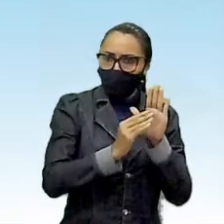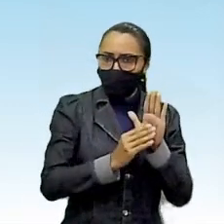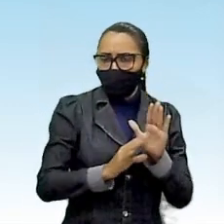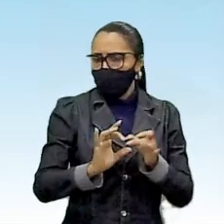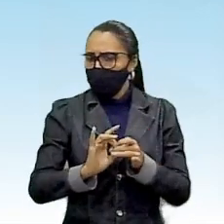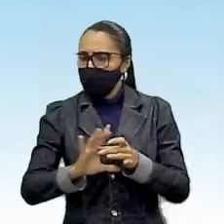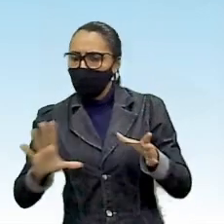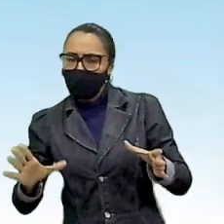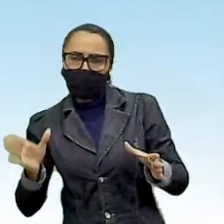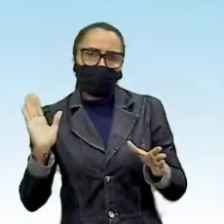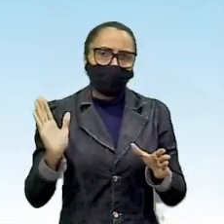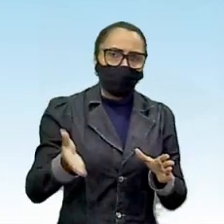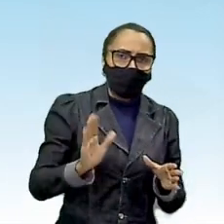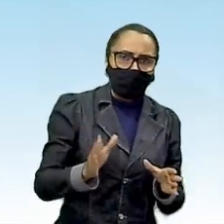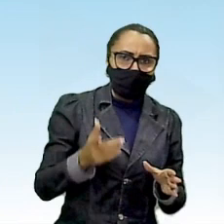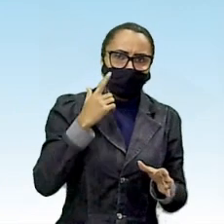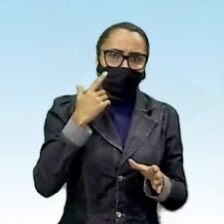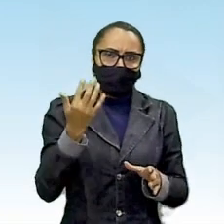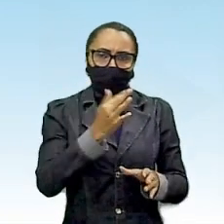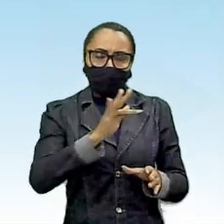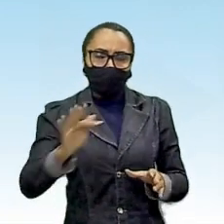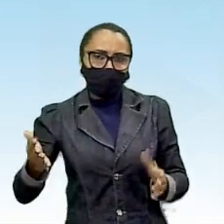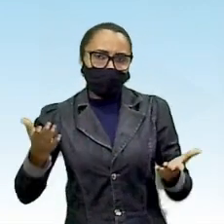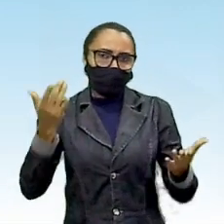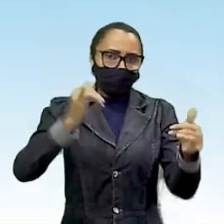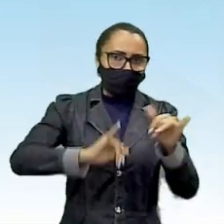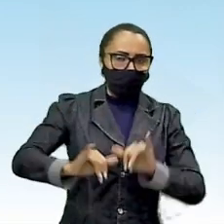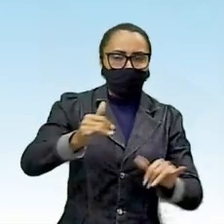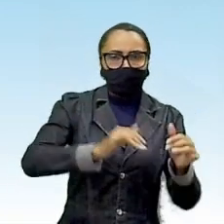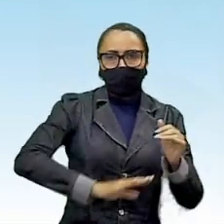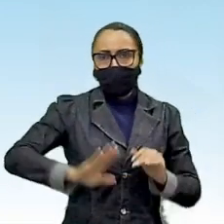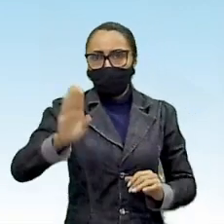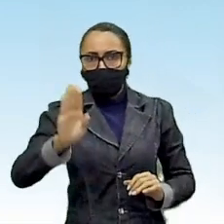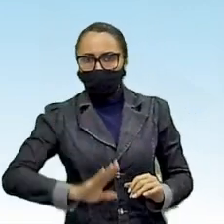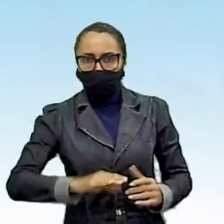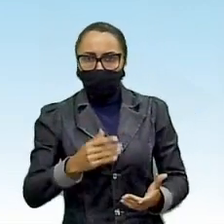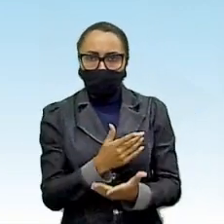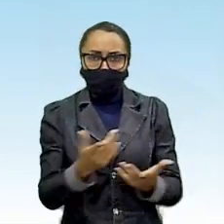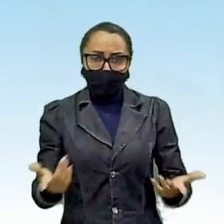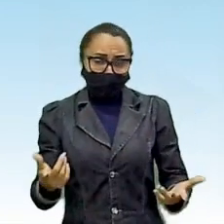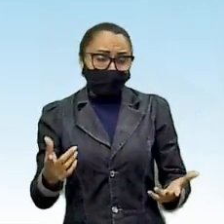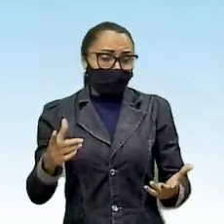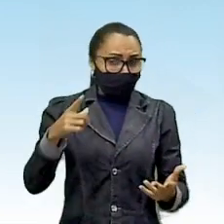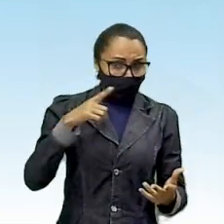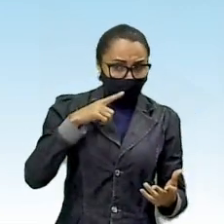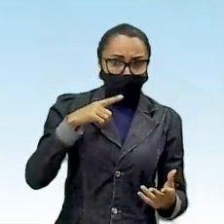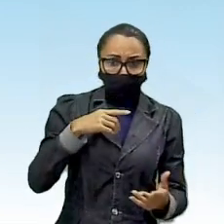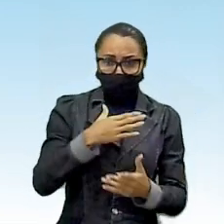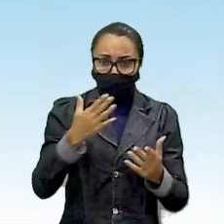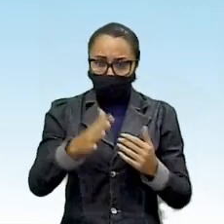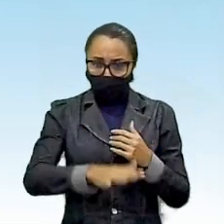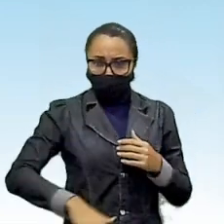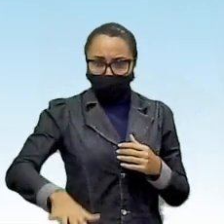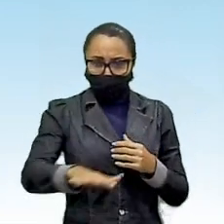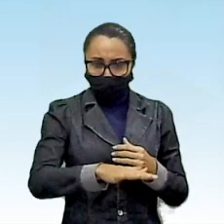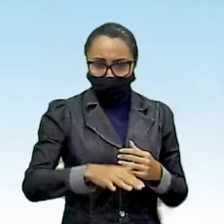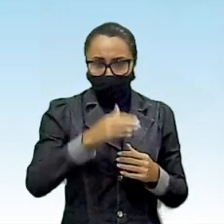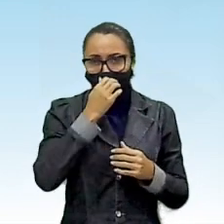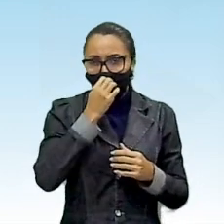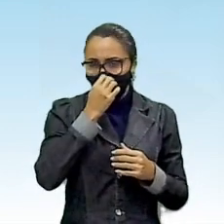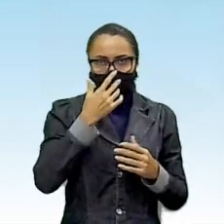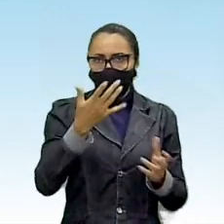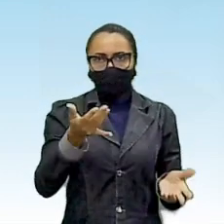disponíveis relacionados a agentes físicos, químicos e biológicos. Então, se eu tenho um ambiente ruidoso, né,